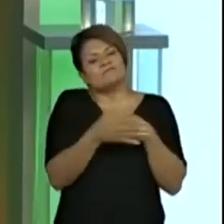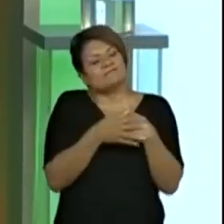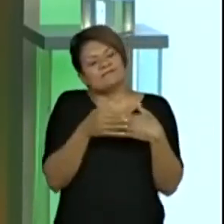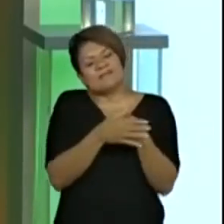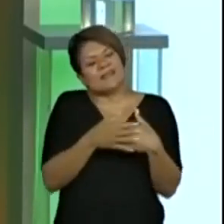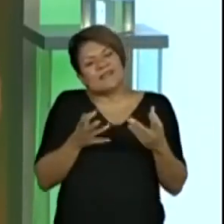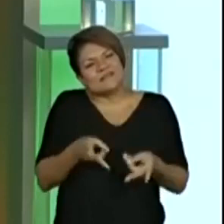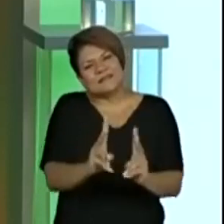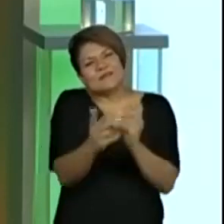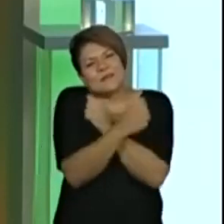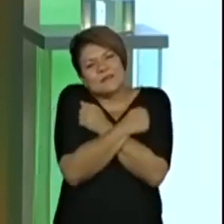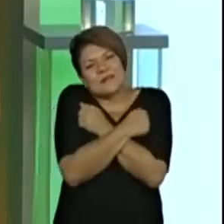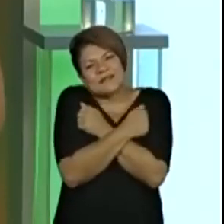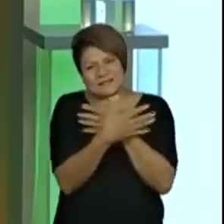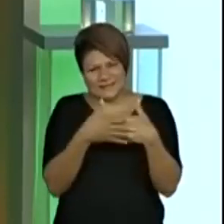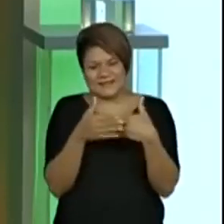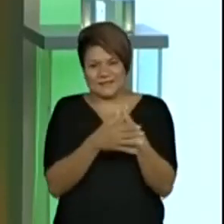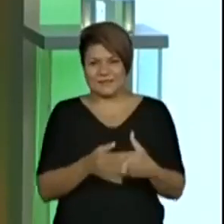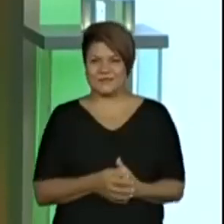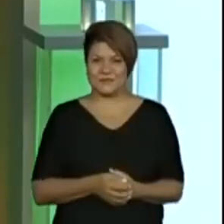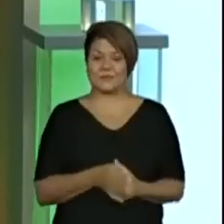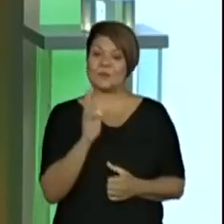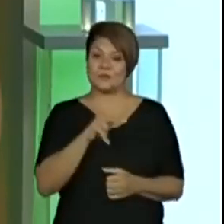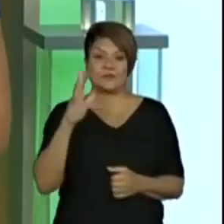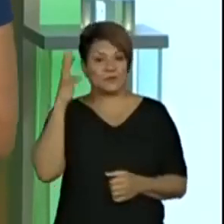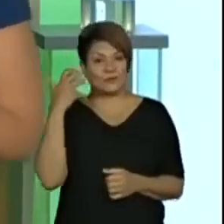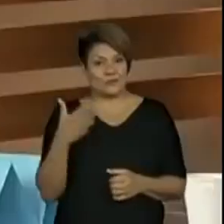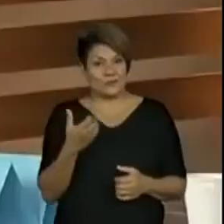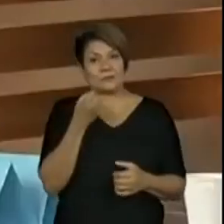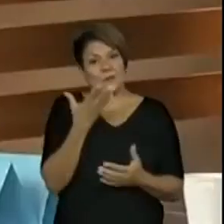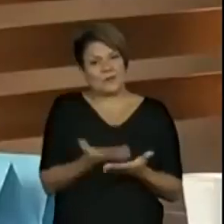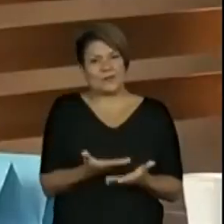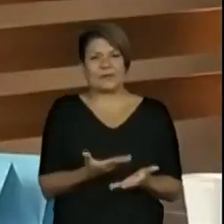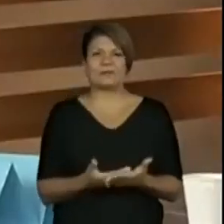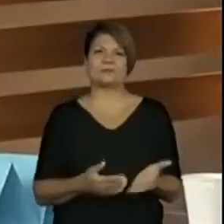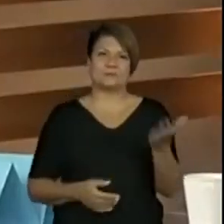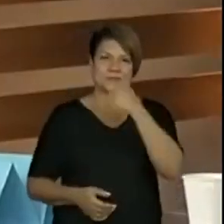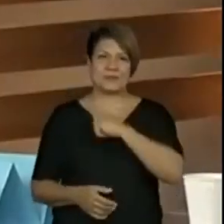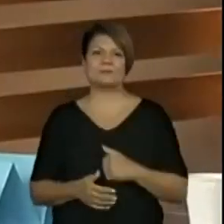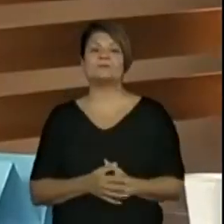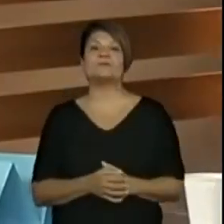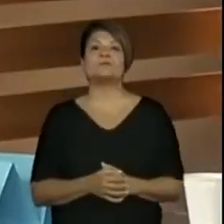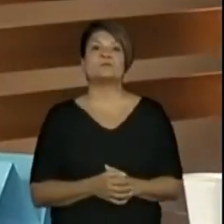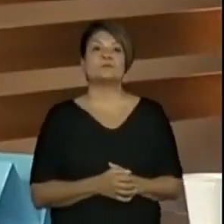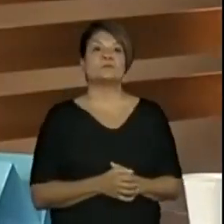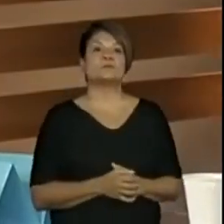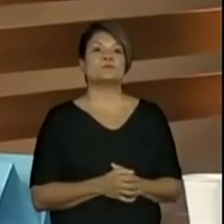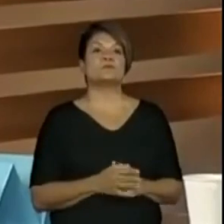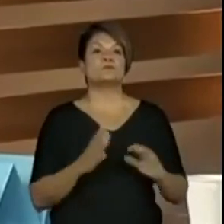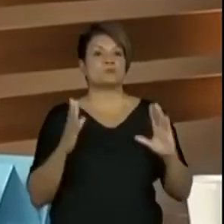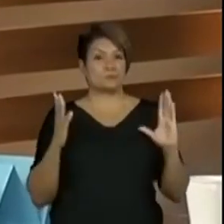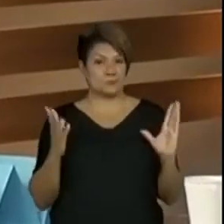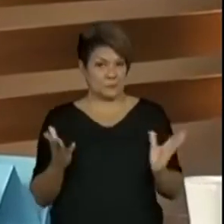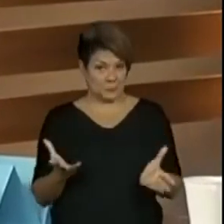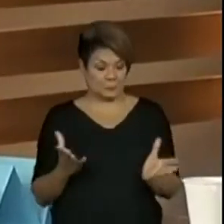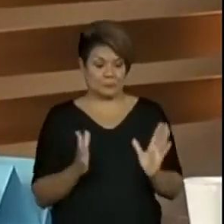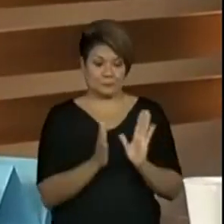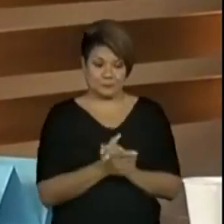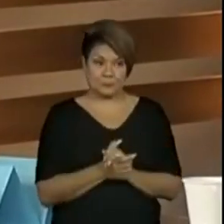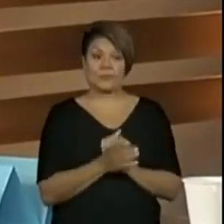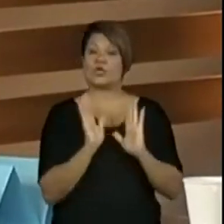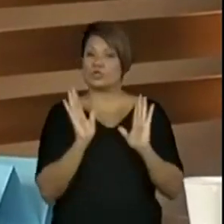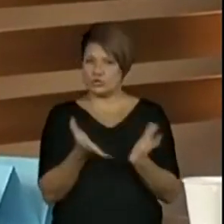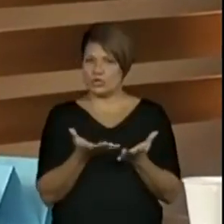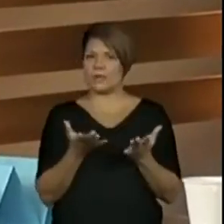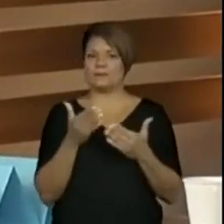de sempre, aquele abraço bem carinhoso. Professora Viviane, boa aula! Vamos lá? Então, turminha, devido a gente ter